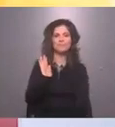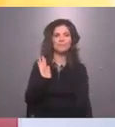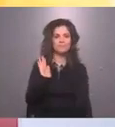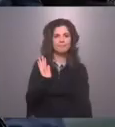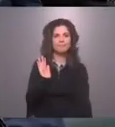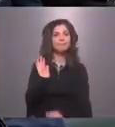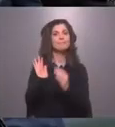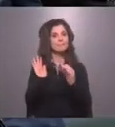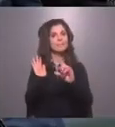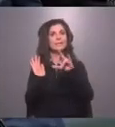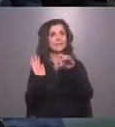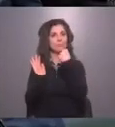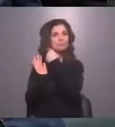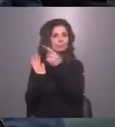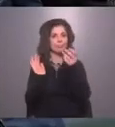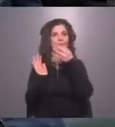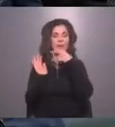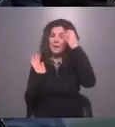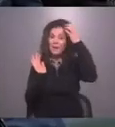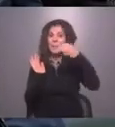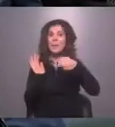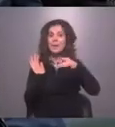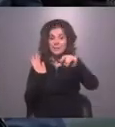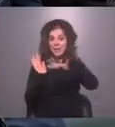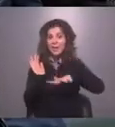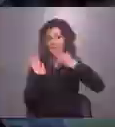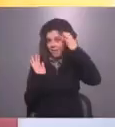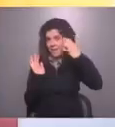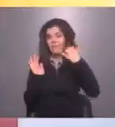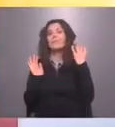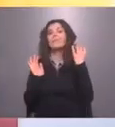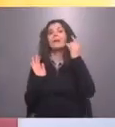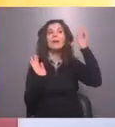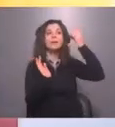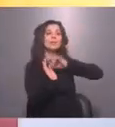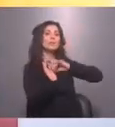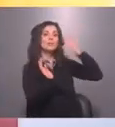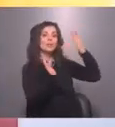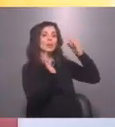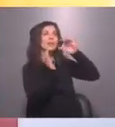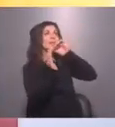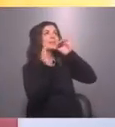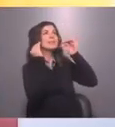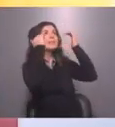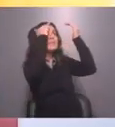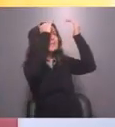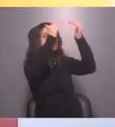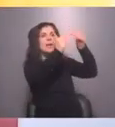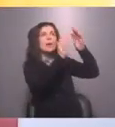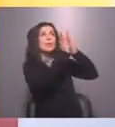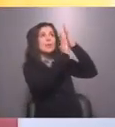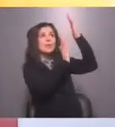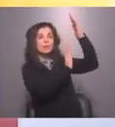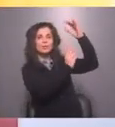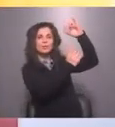Assim fala Ciro, rei da Pérsia. O Senhor, Deus do céu, deu-me